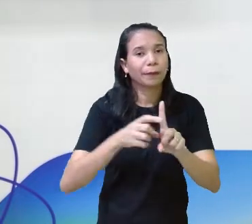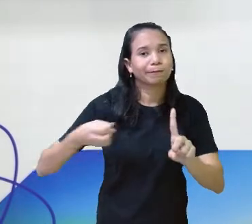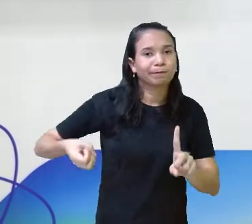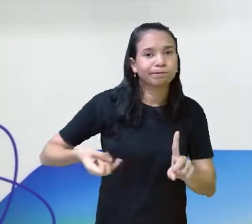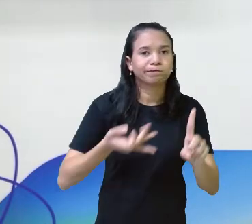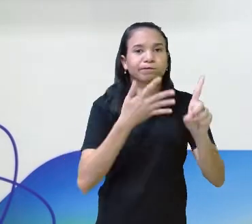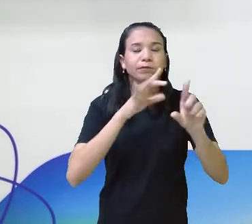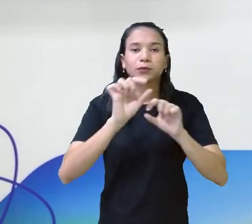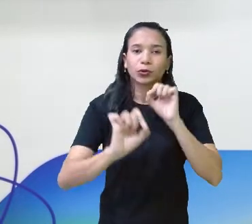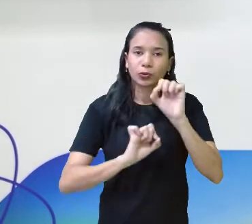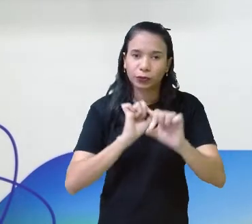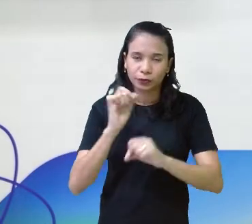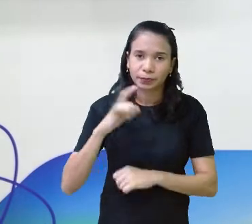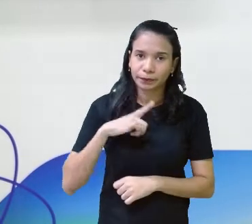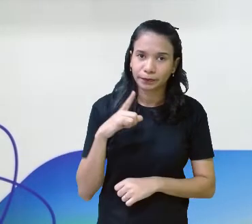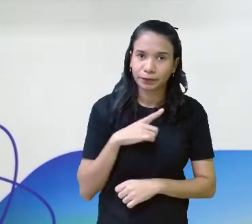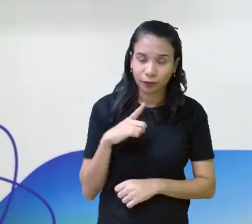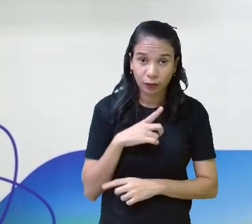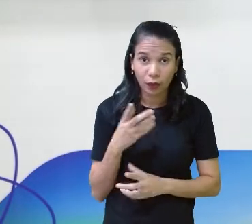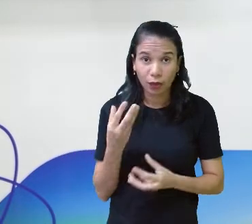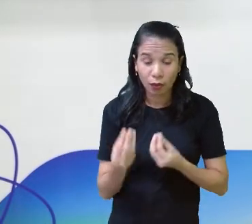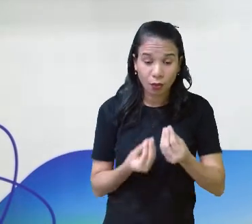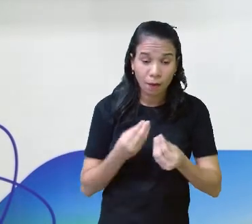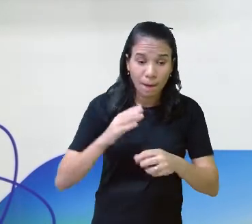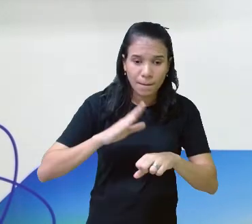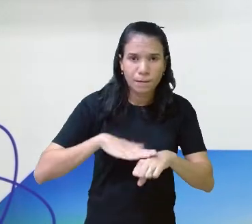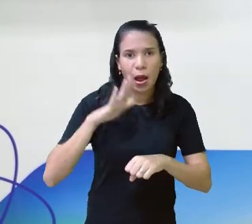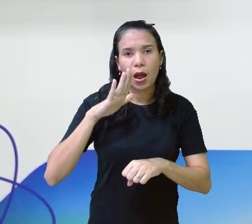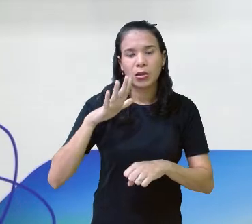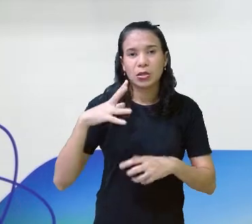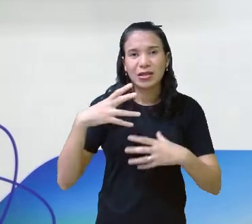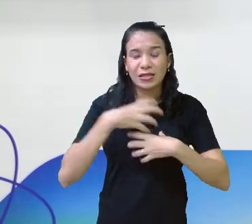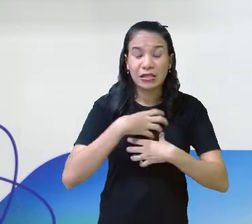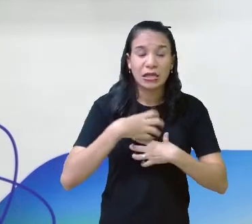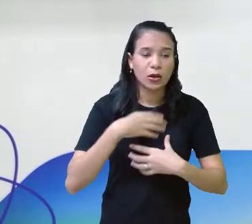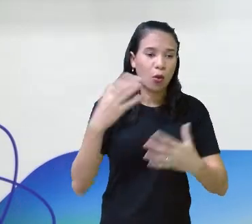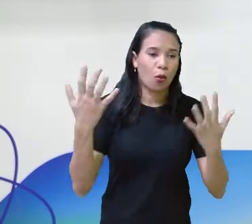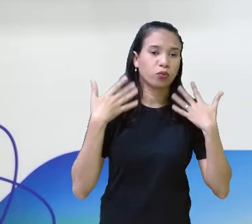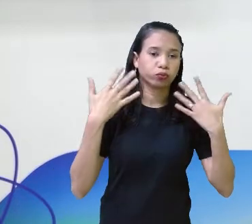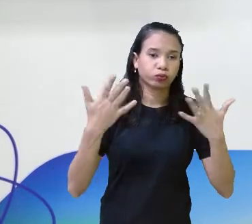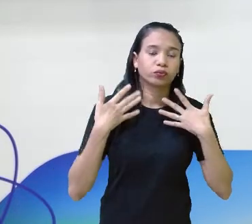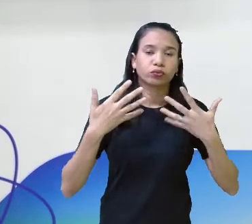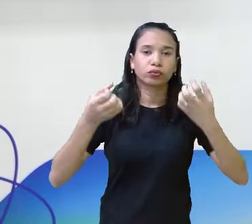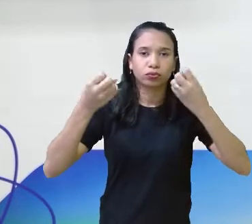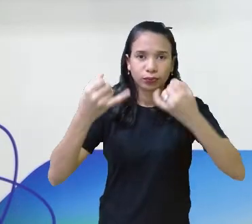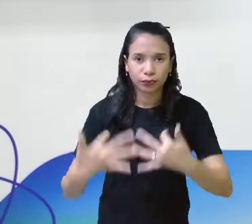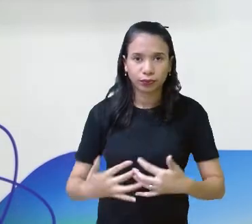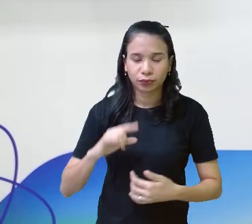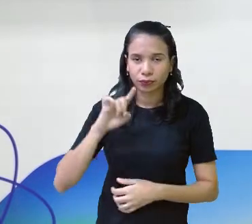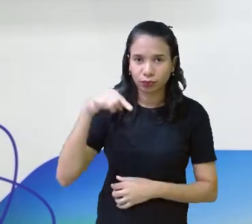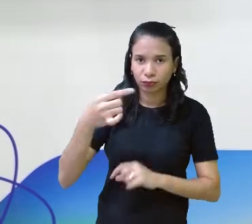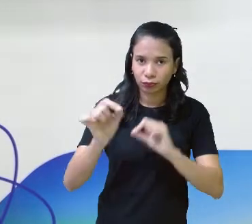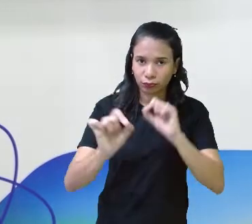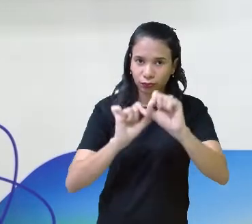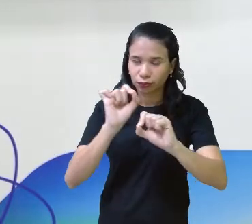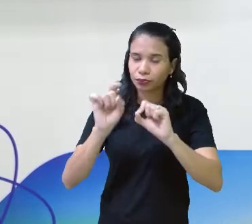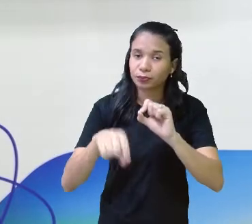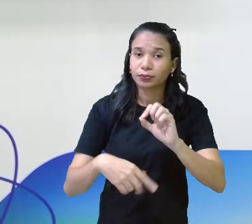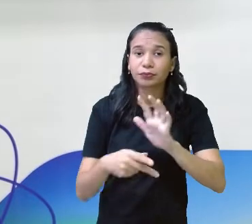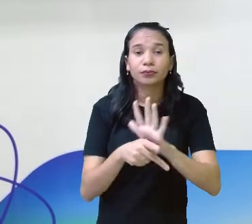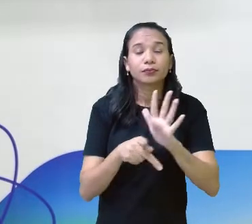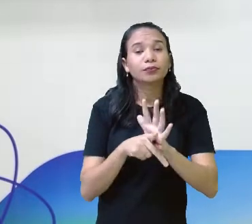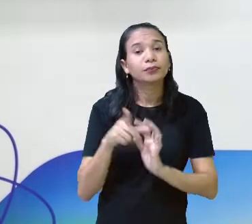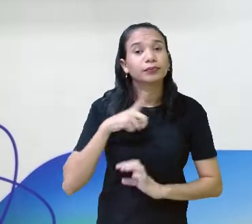pode contribuir para a intensificação do efeito estufa, que eu vou te explicar daqui a pouquinho o que é, tá certo?